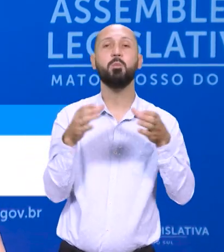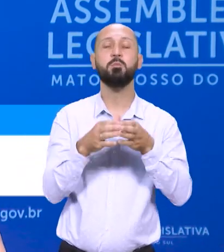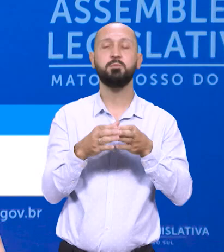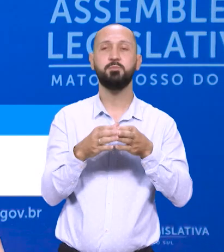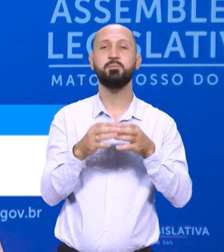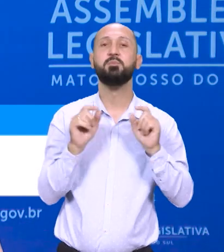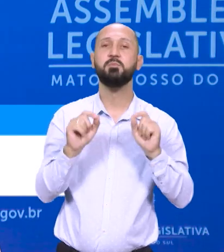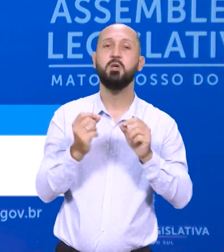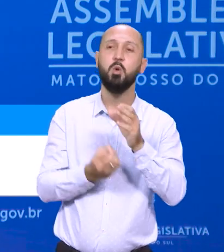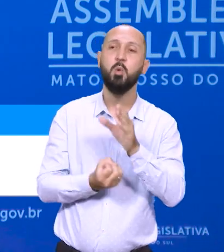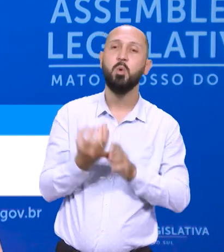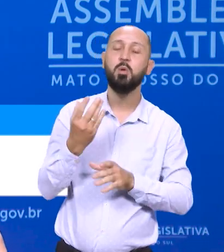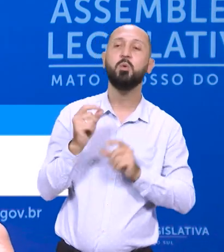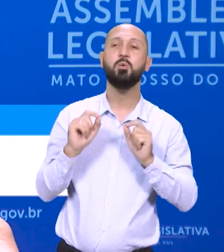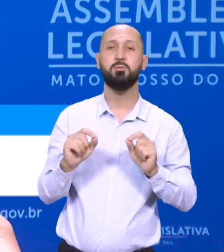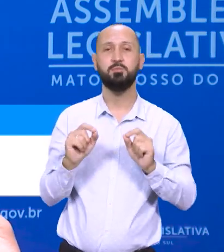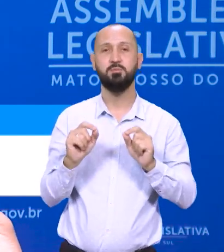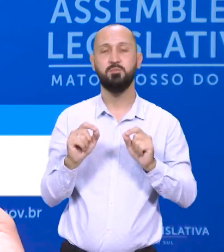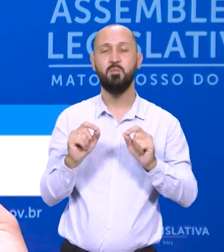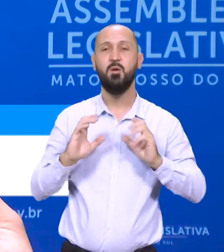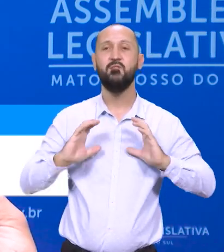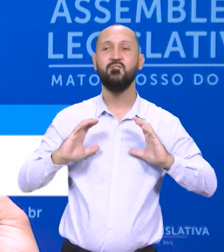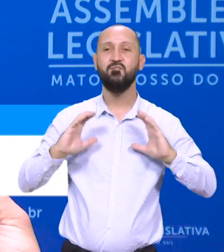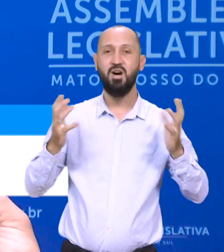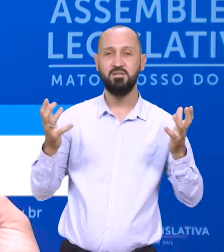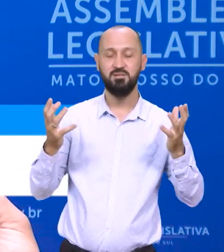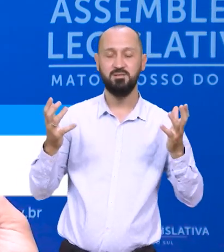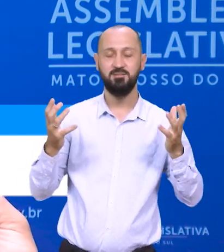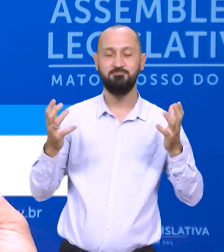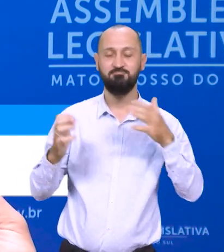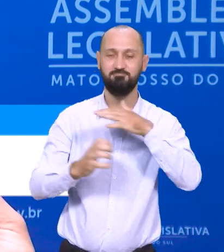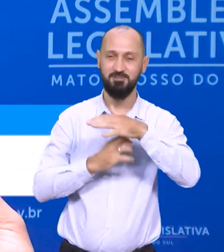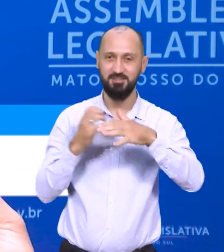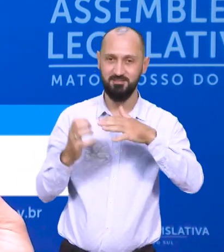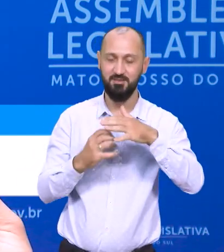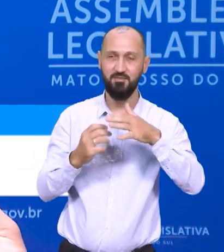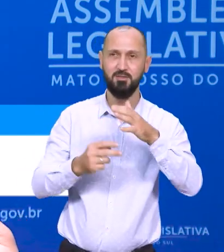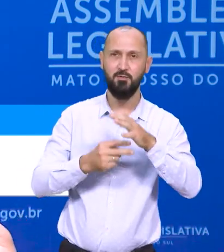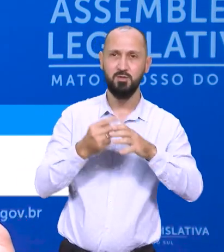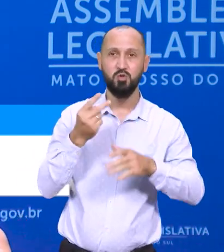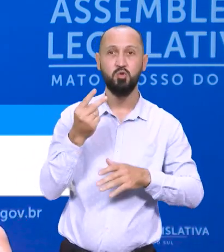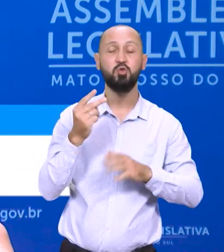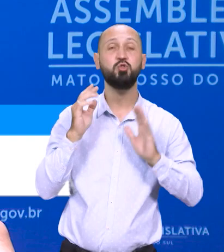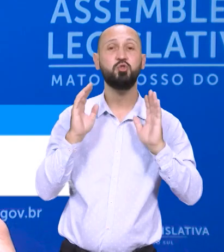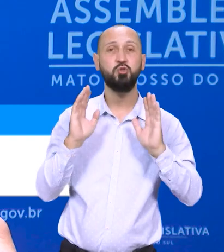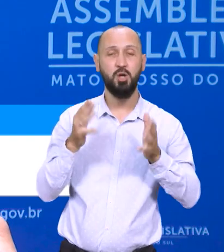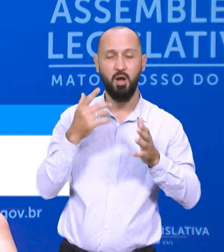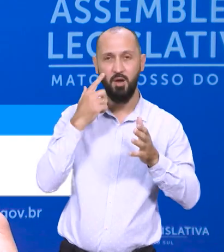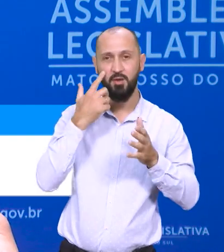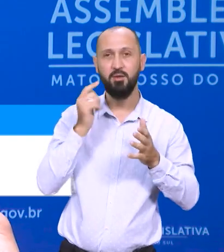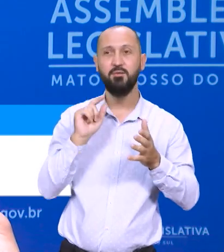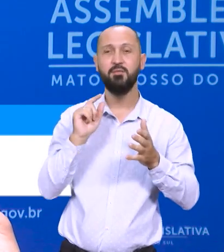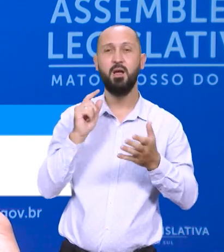que criou uma festa que vai, esse ano vai ser a segunda e vai ficar